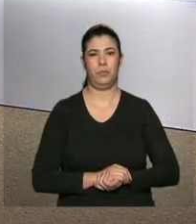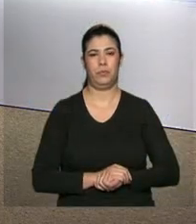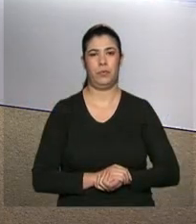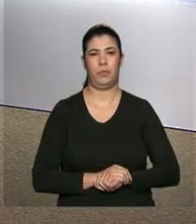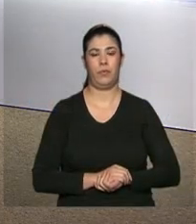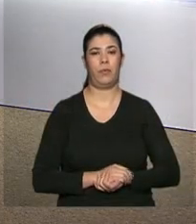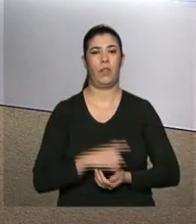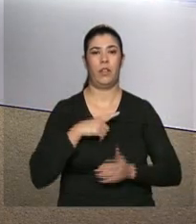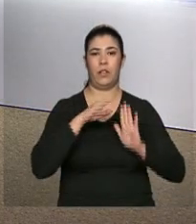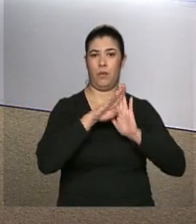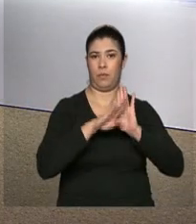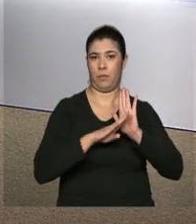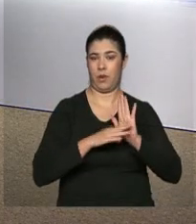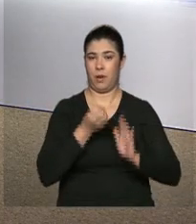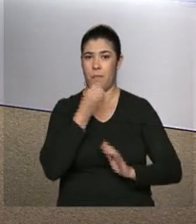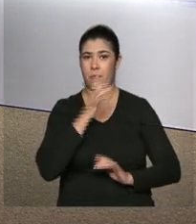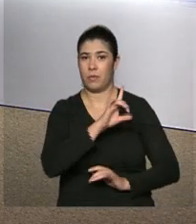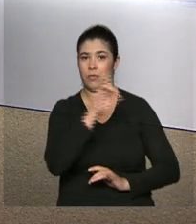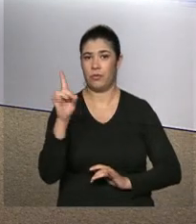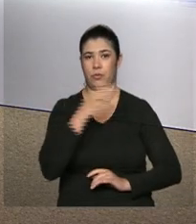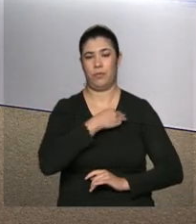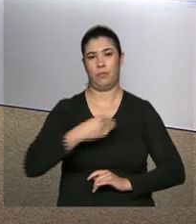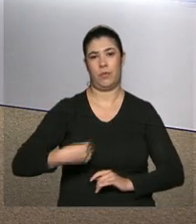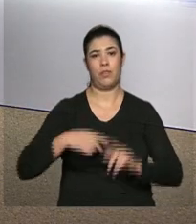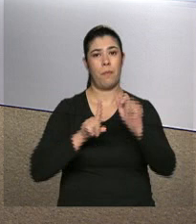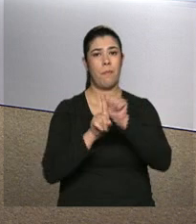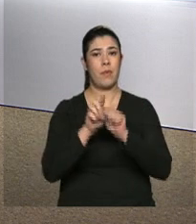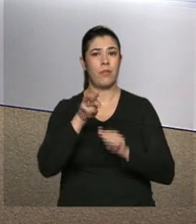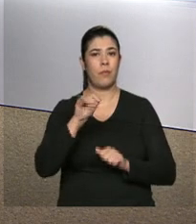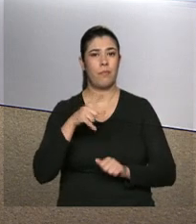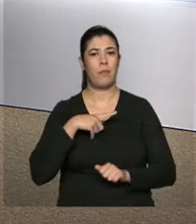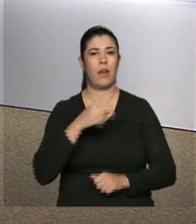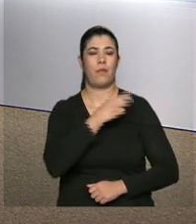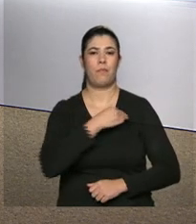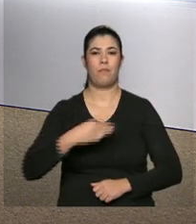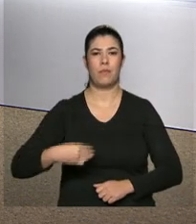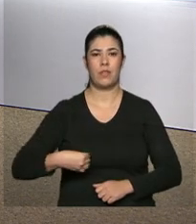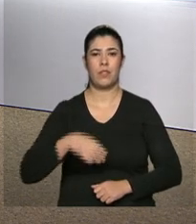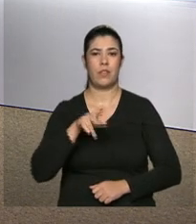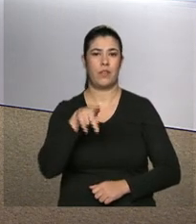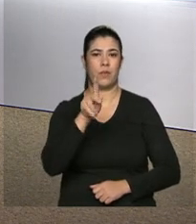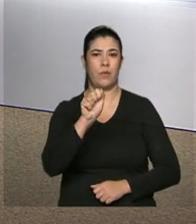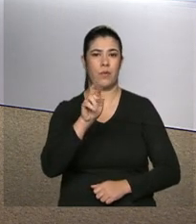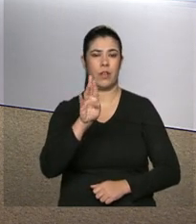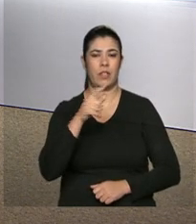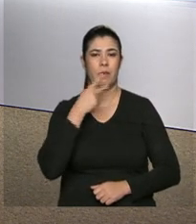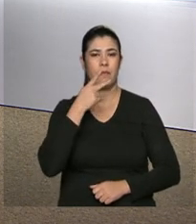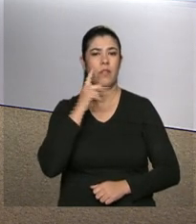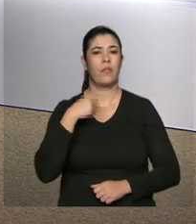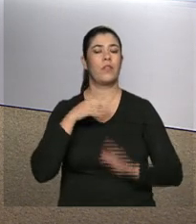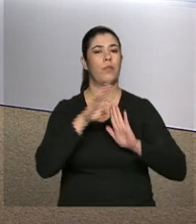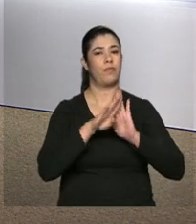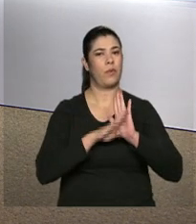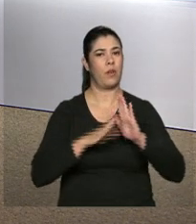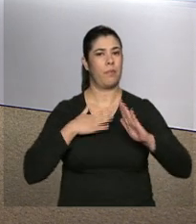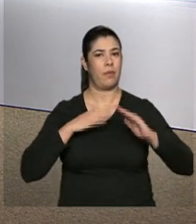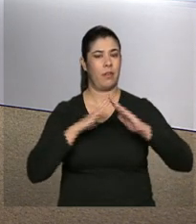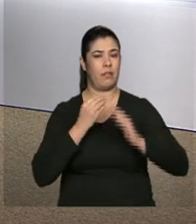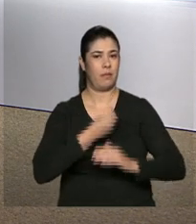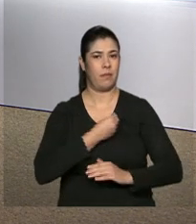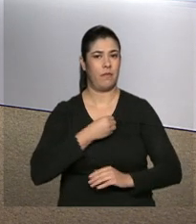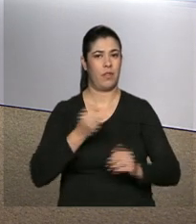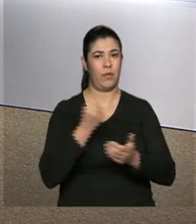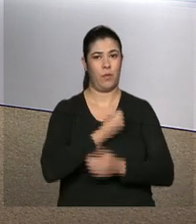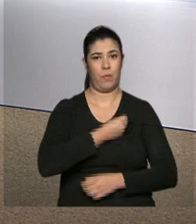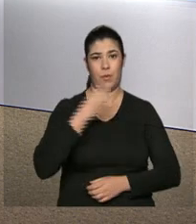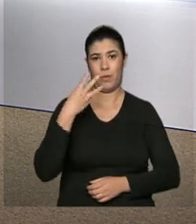E no programa Bom Dia Ministro, em maio, o ministro das Cidades, Gilberto Kassab, disse que o Minha Casa Minha Vida 3 vai criar